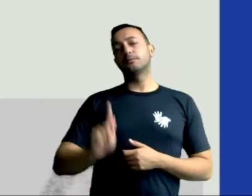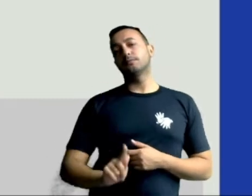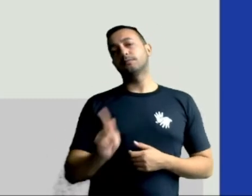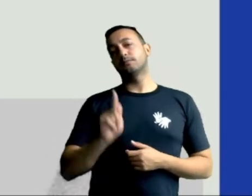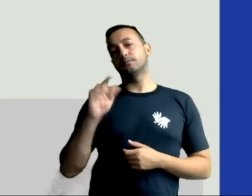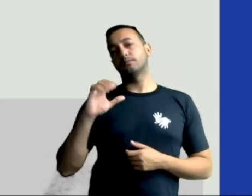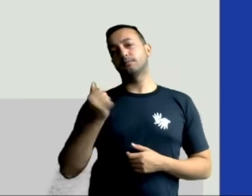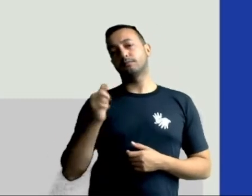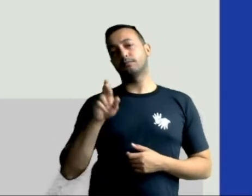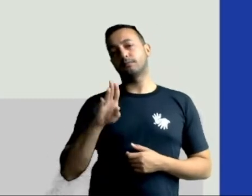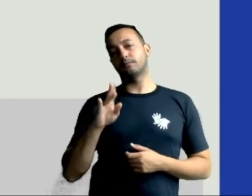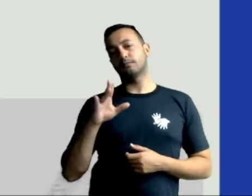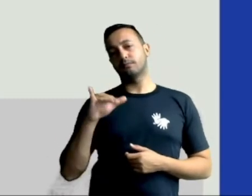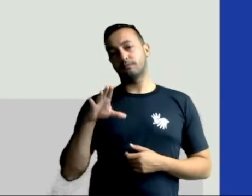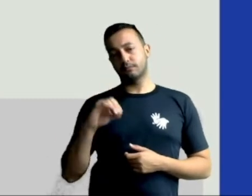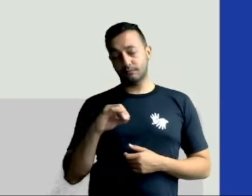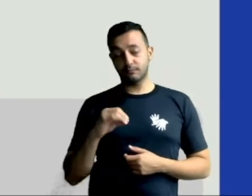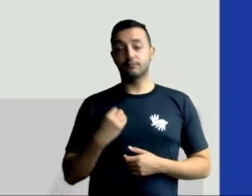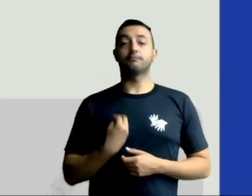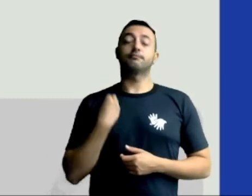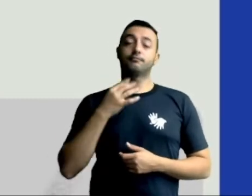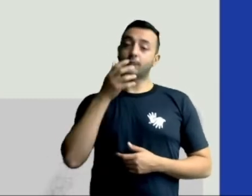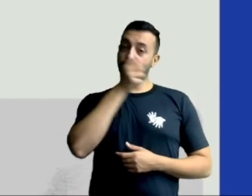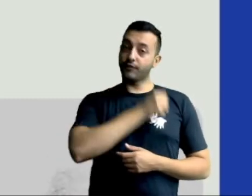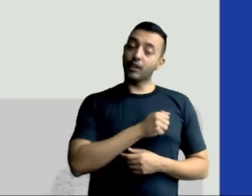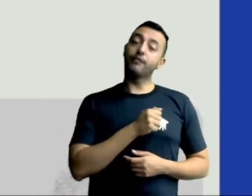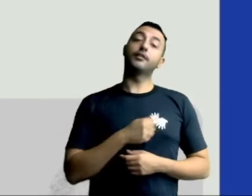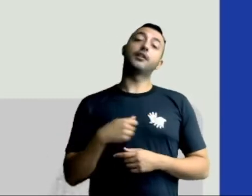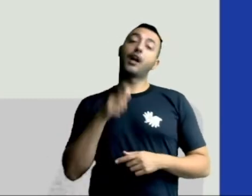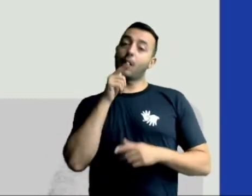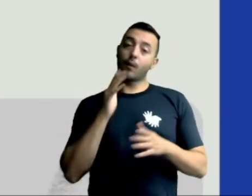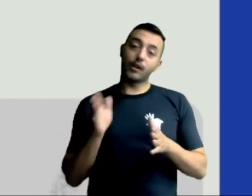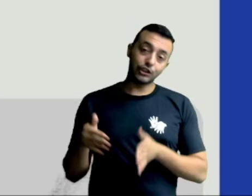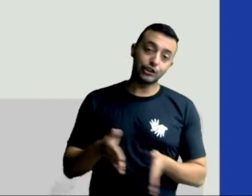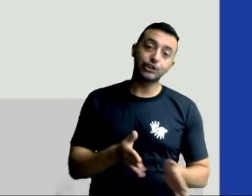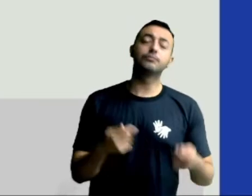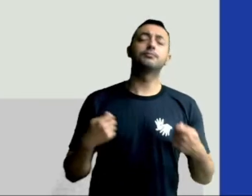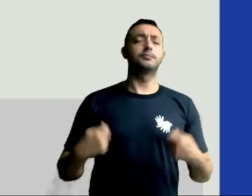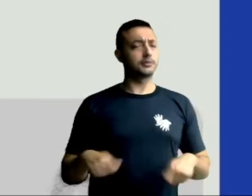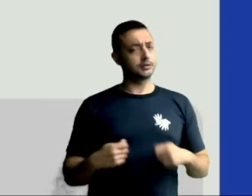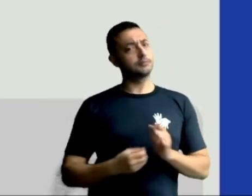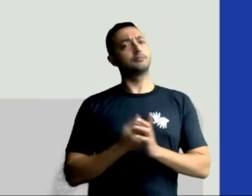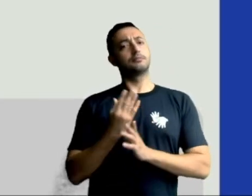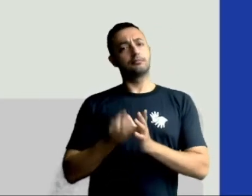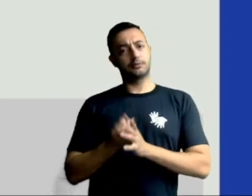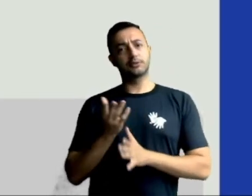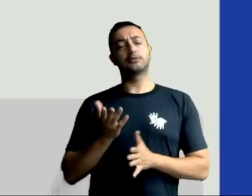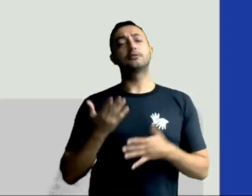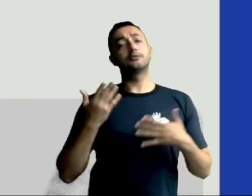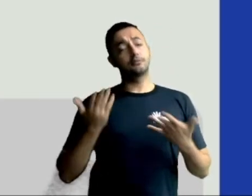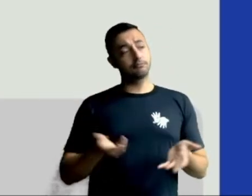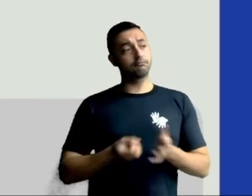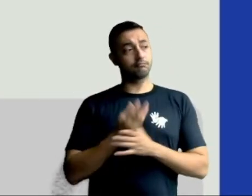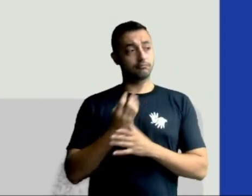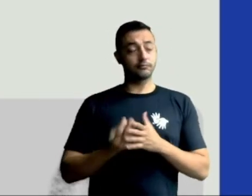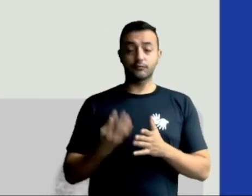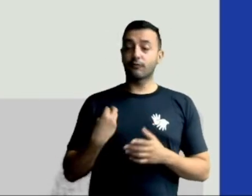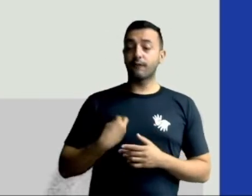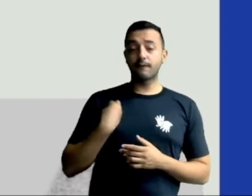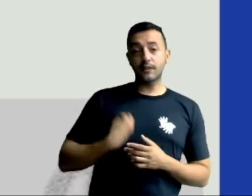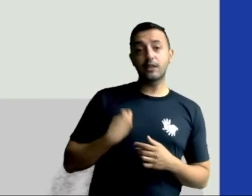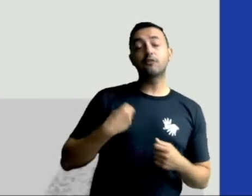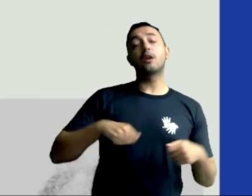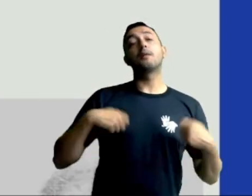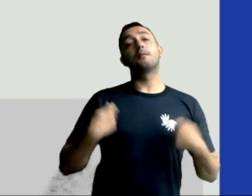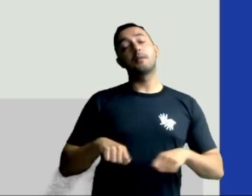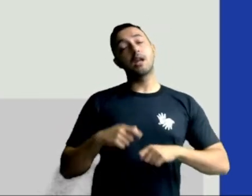carbônico, para sobreviver, da água, dos rios, as plantas precisam. Então, as plantas que são seres vivos precisam